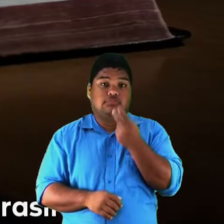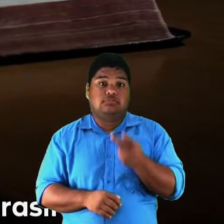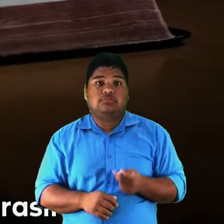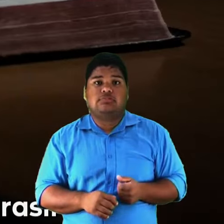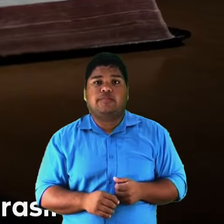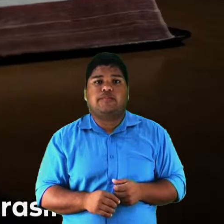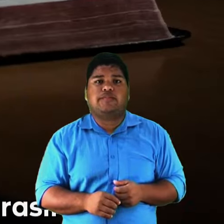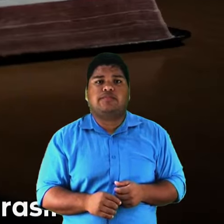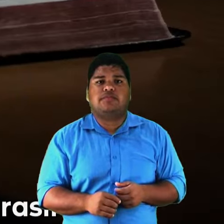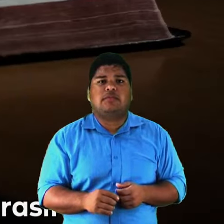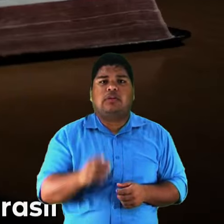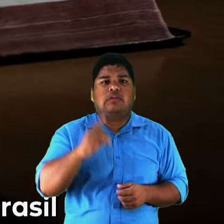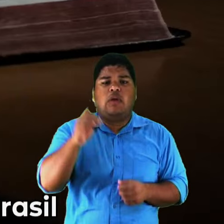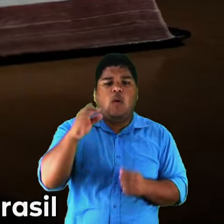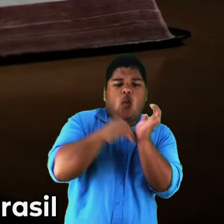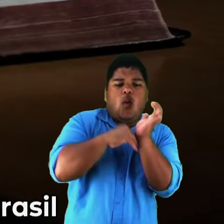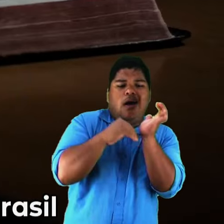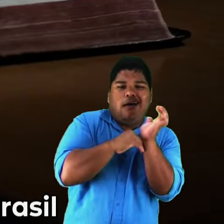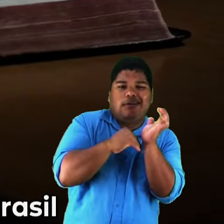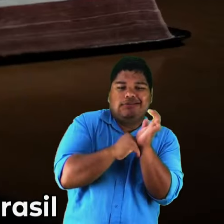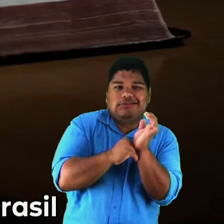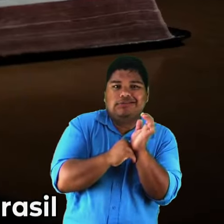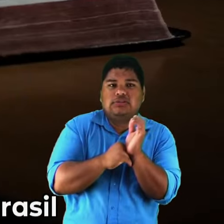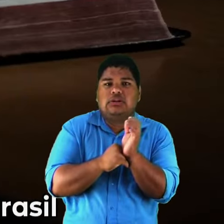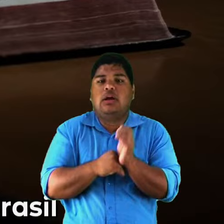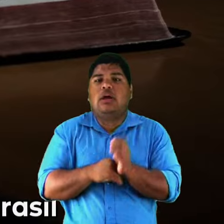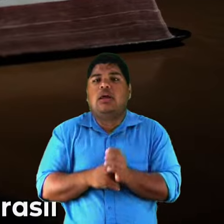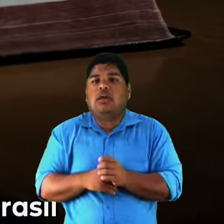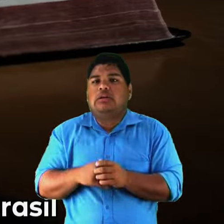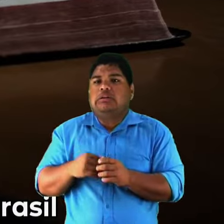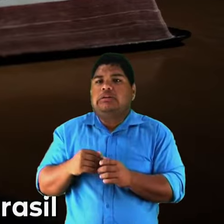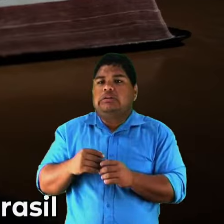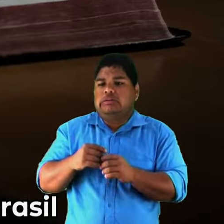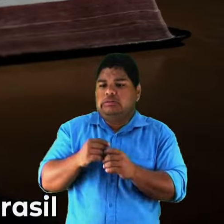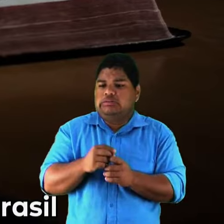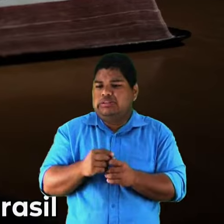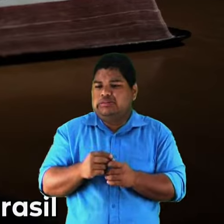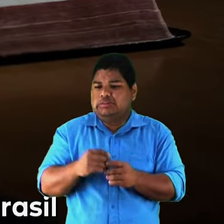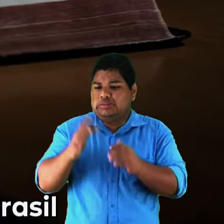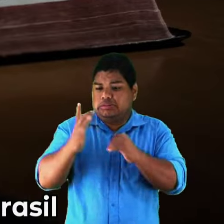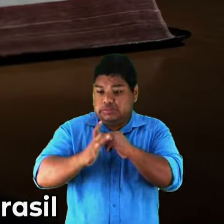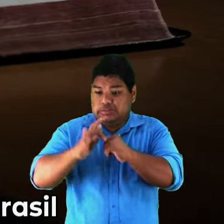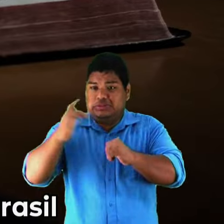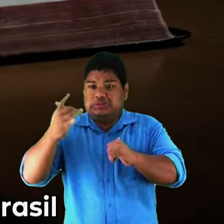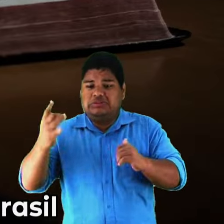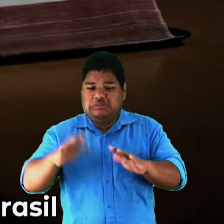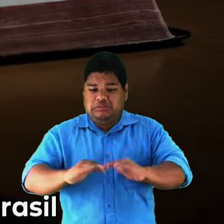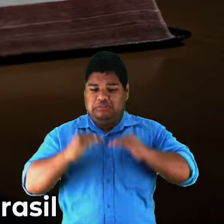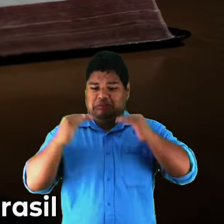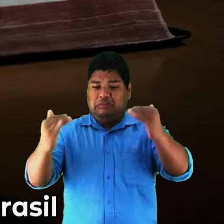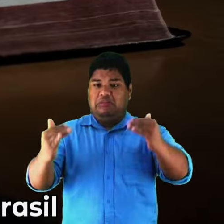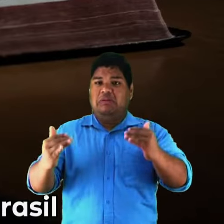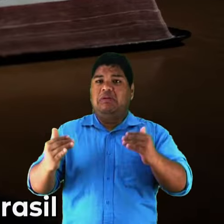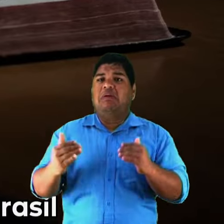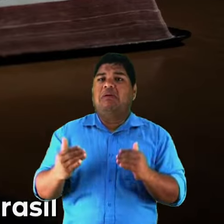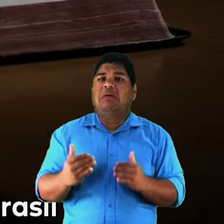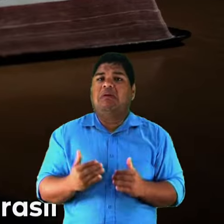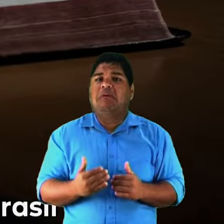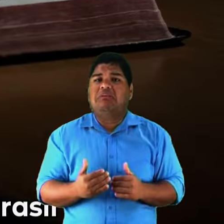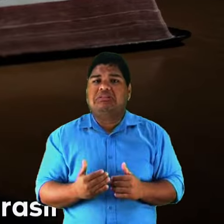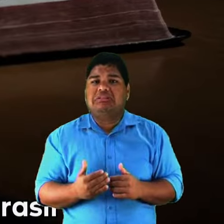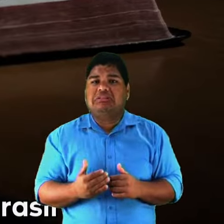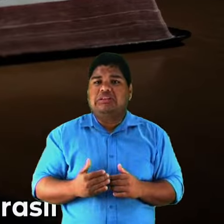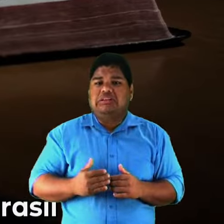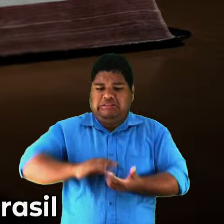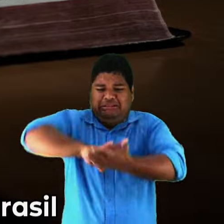acumulem tesouros sobre a terra, onde as traças e a ferrugem corroem, e onde os